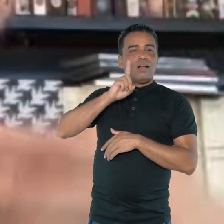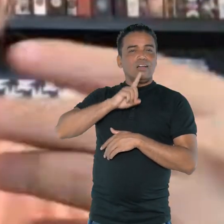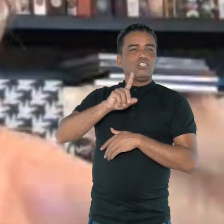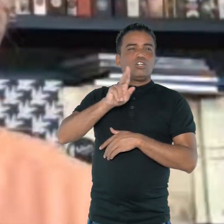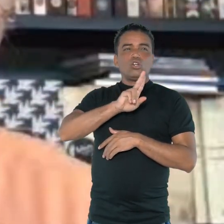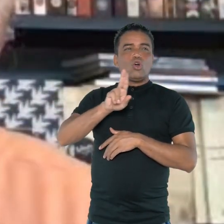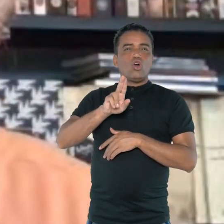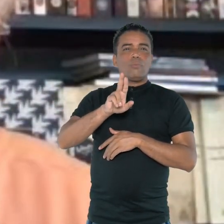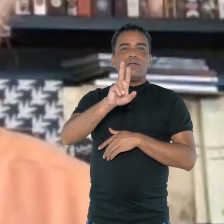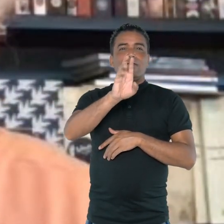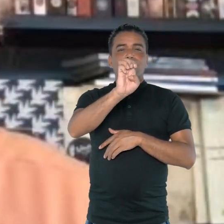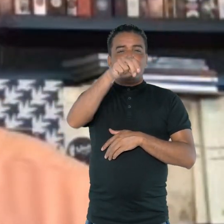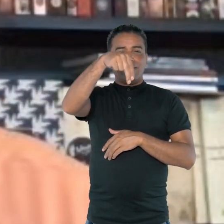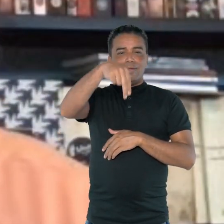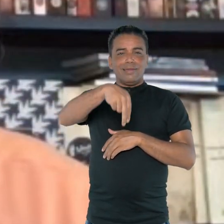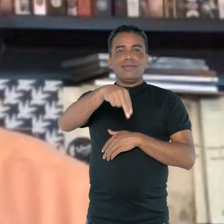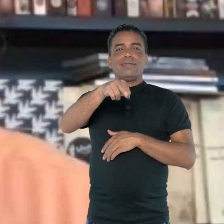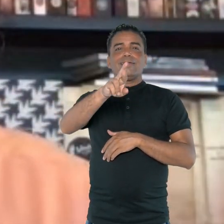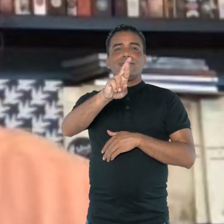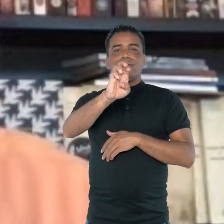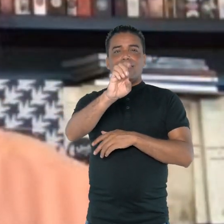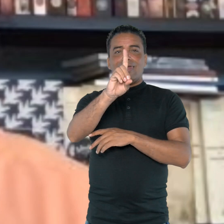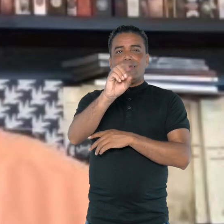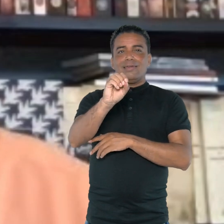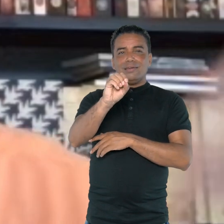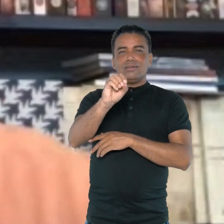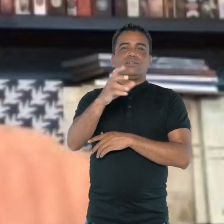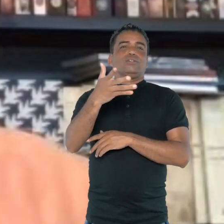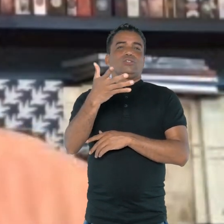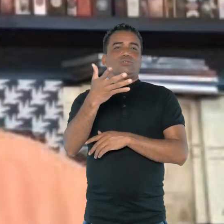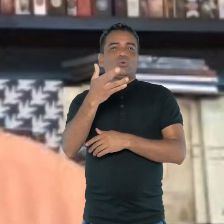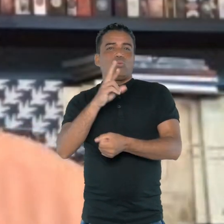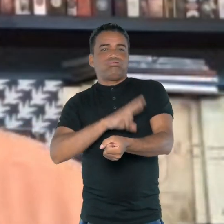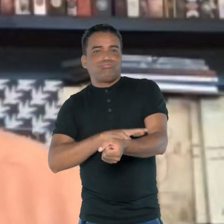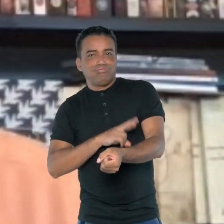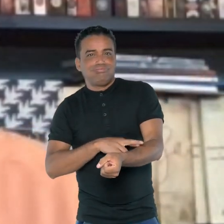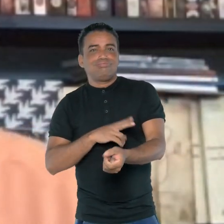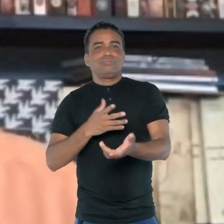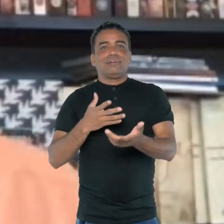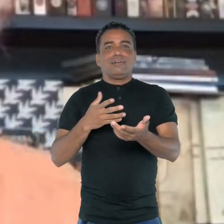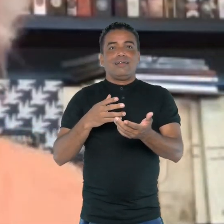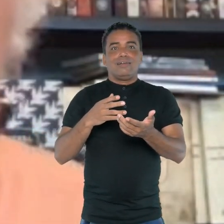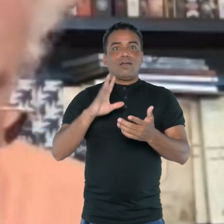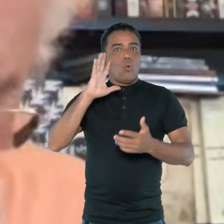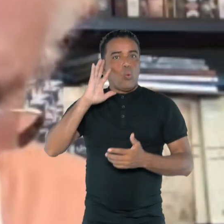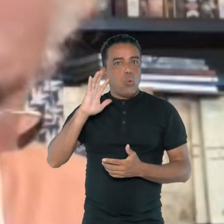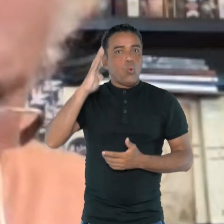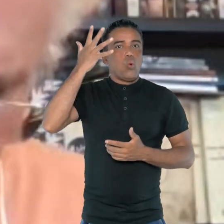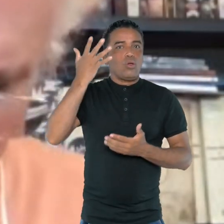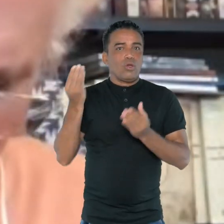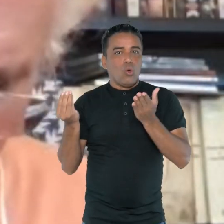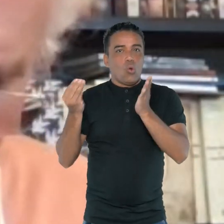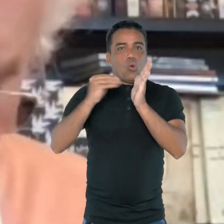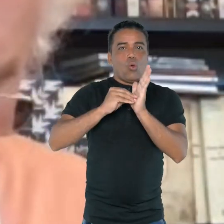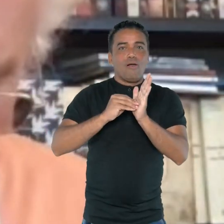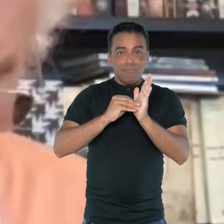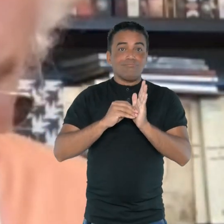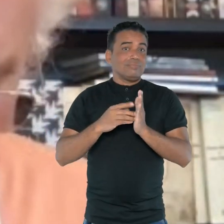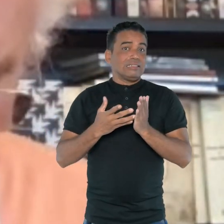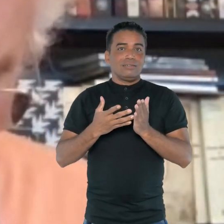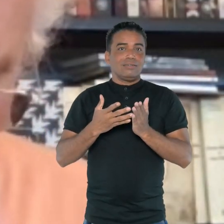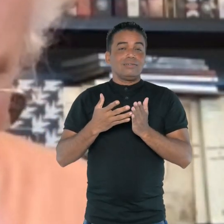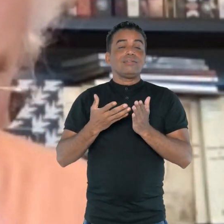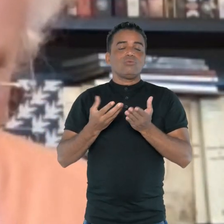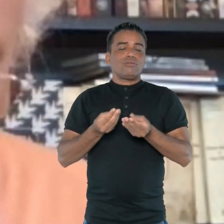o enredo, o timbre, o tom, o efeito que queria buscar, estava